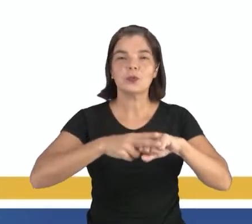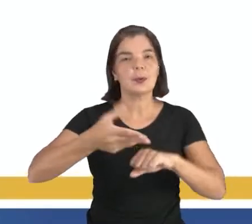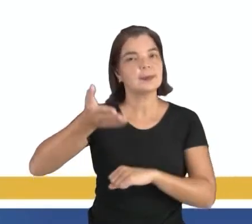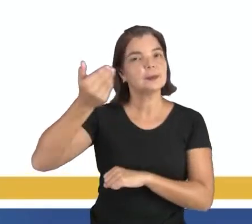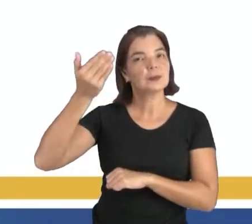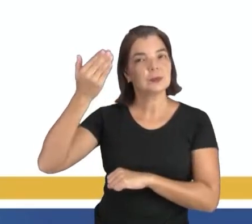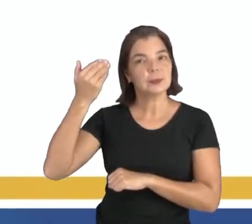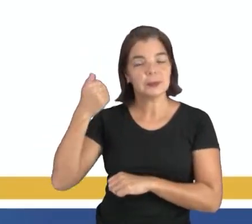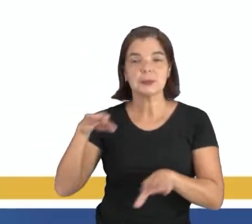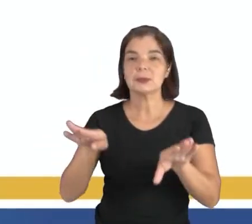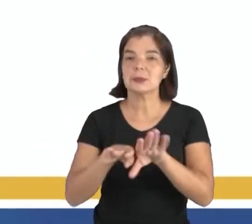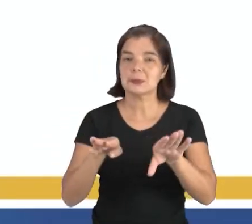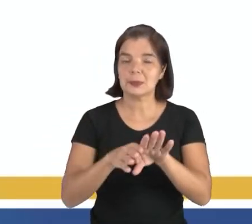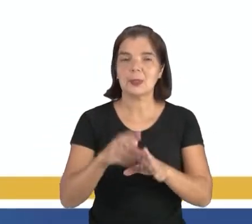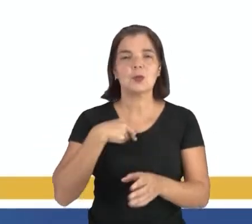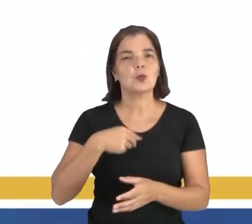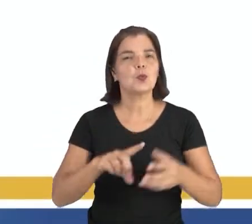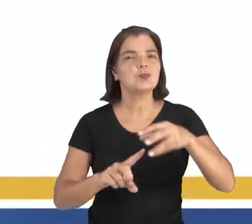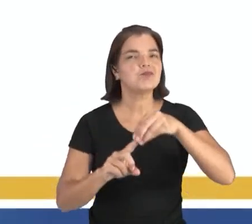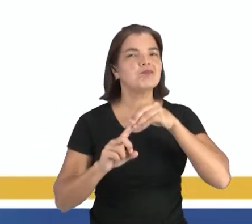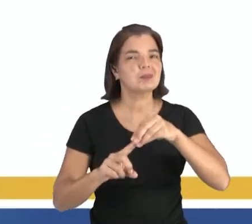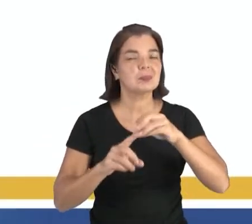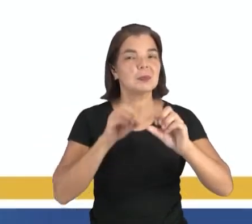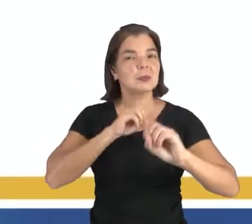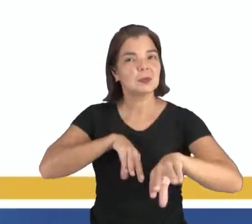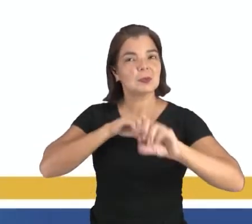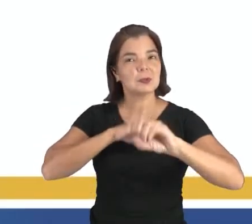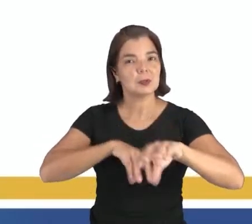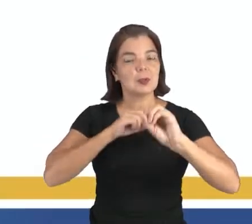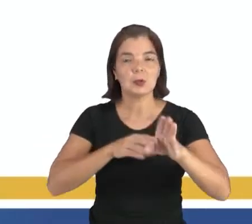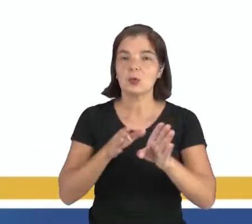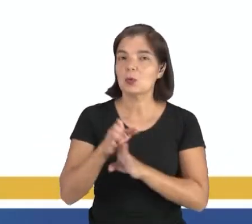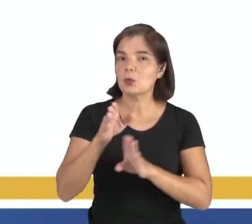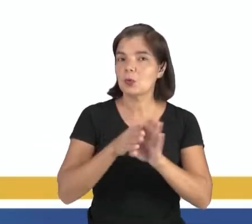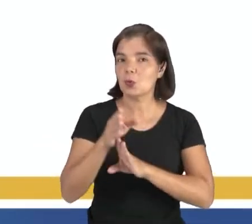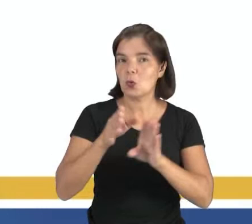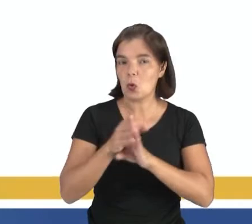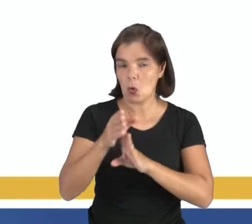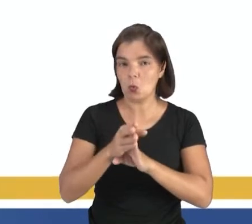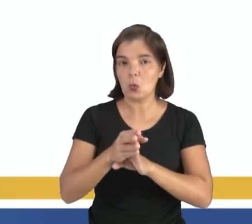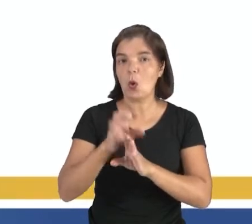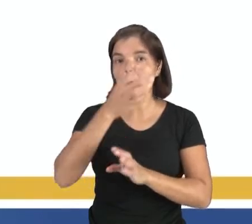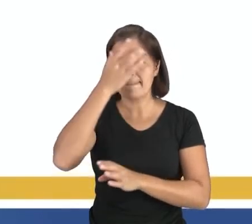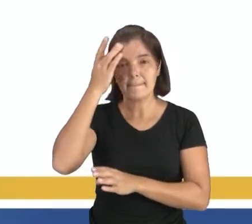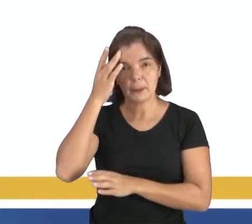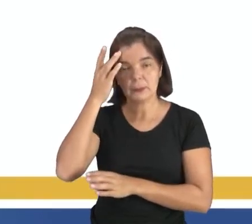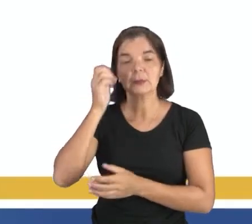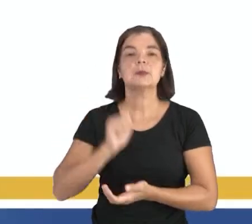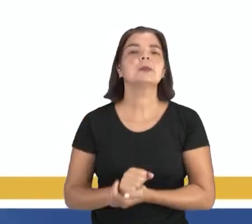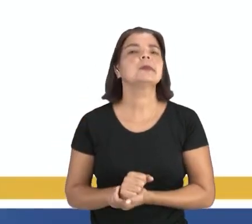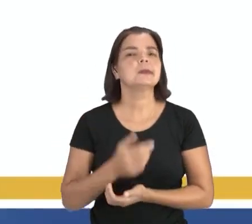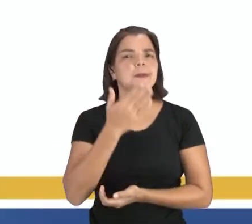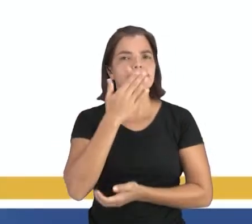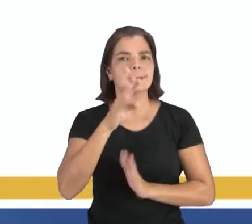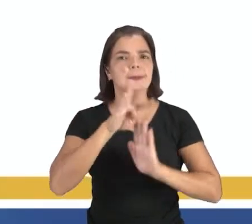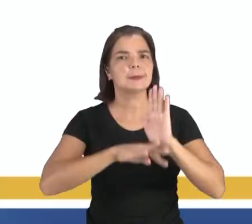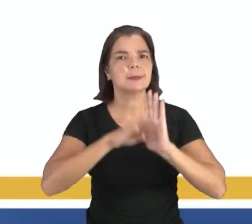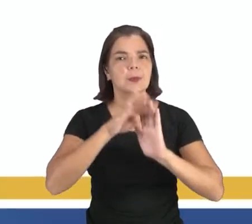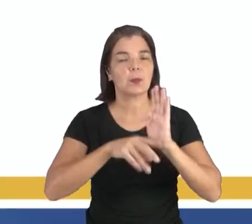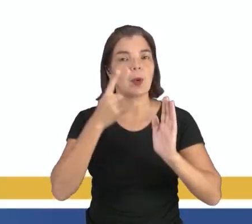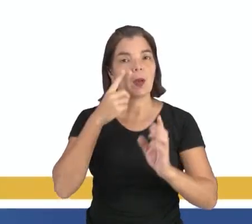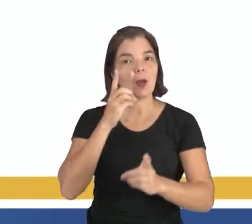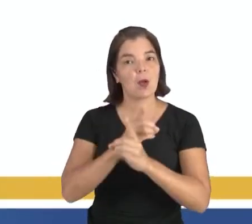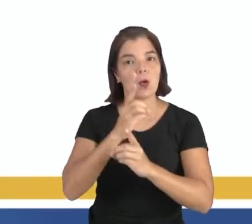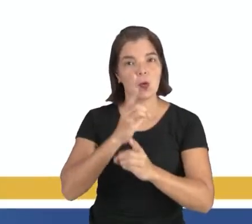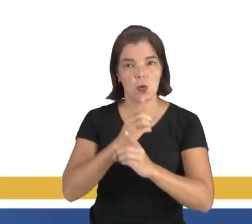textos injuntivos têm como finalidade ensinar, orientar ou instruir o interlocutor. Esse tipo de texto é encontrado